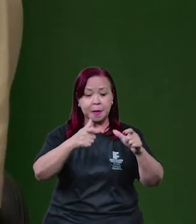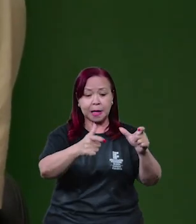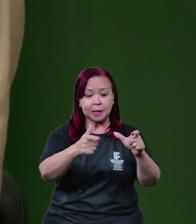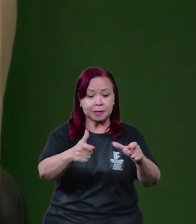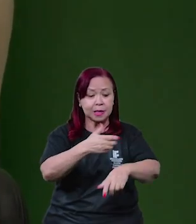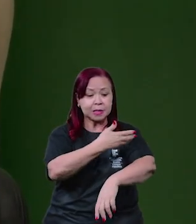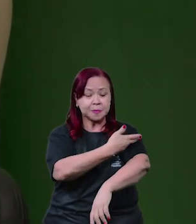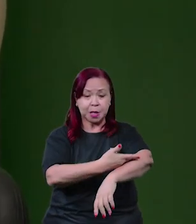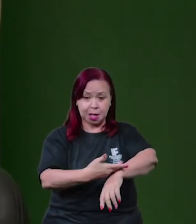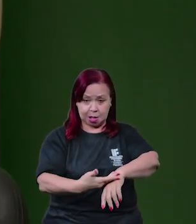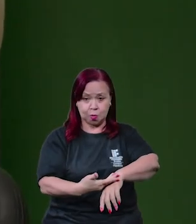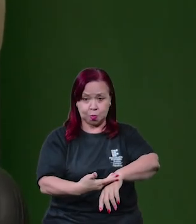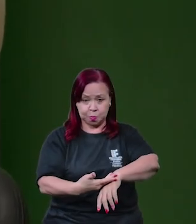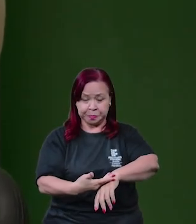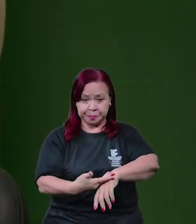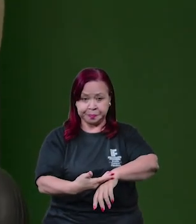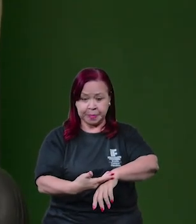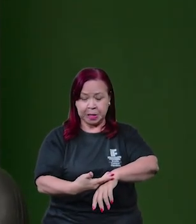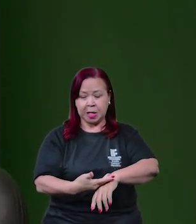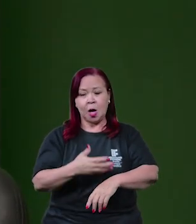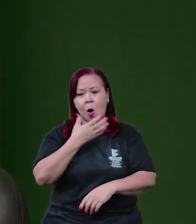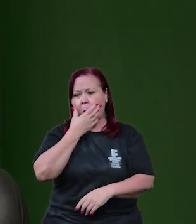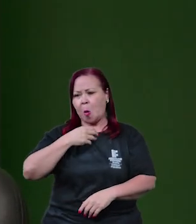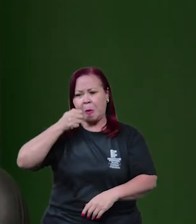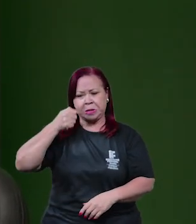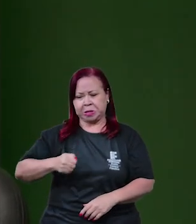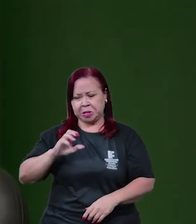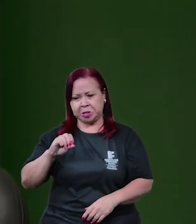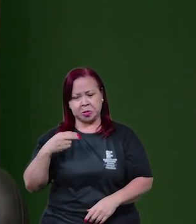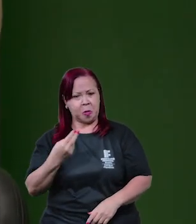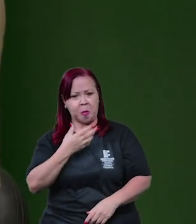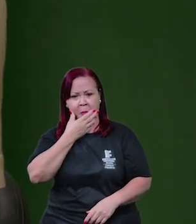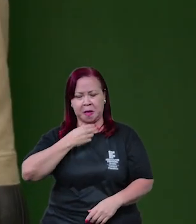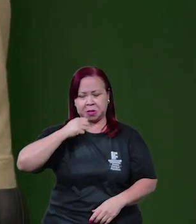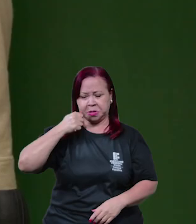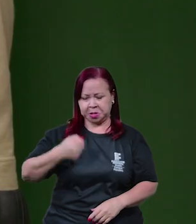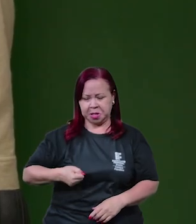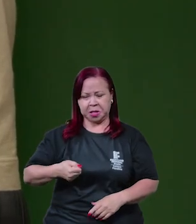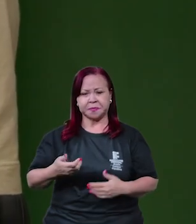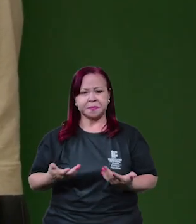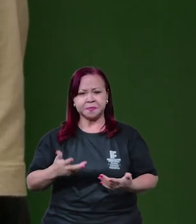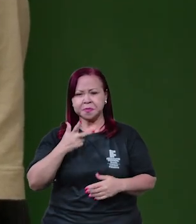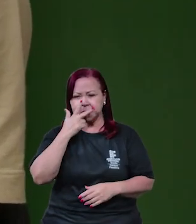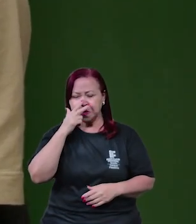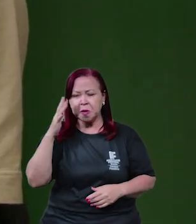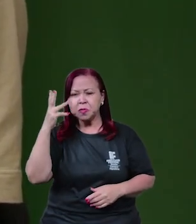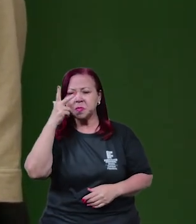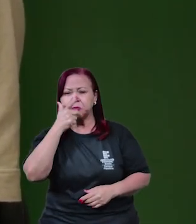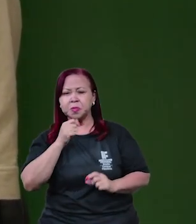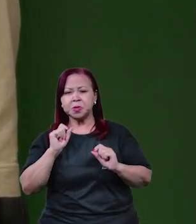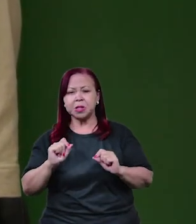ambientes brancos, para estar em ambientes machistas, tá ligado? E